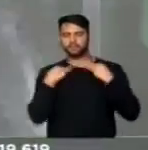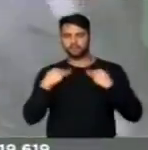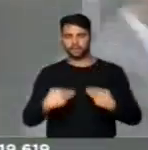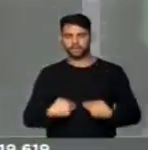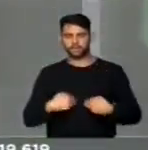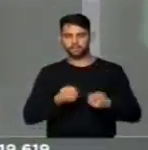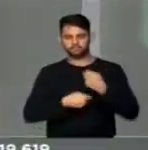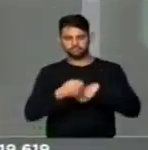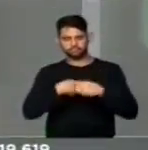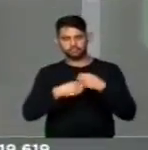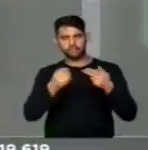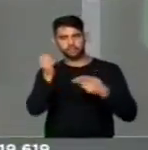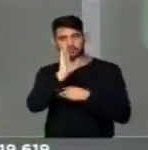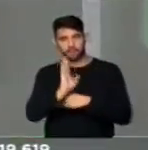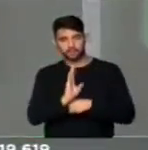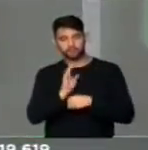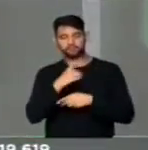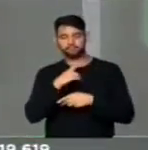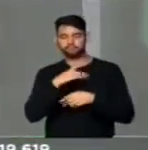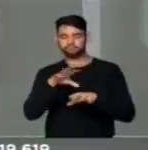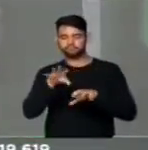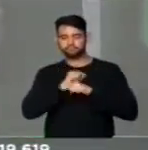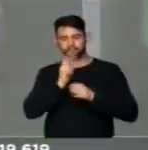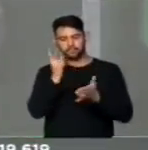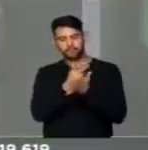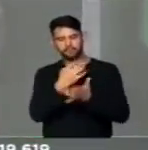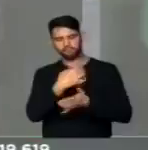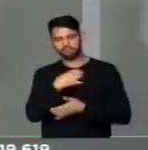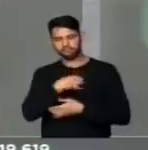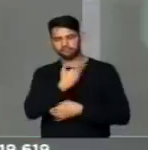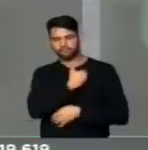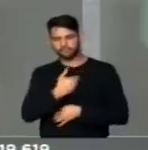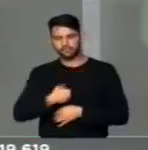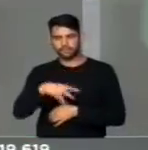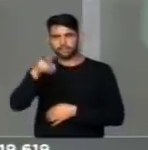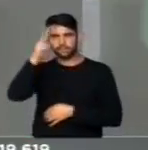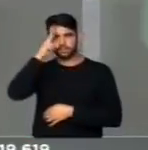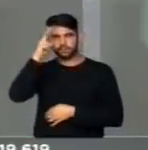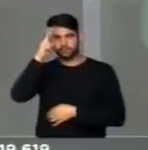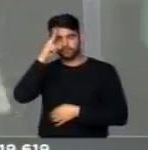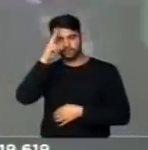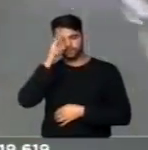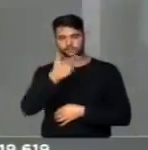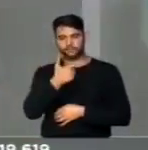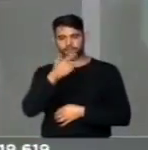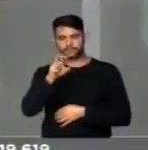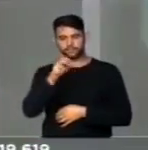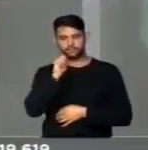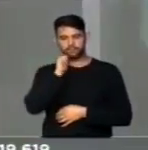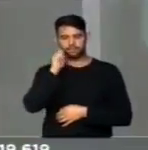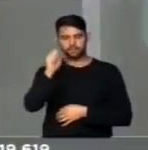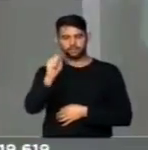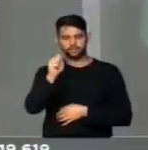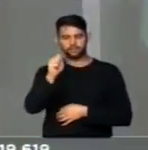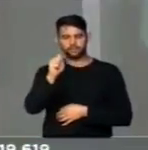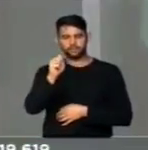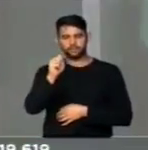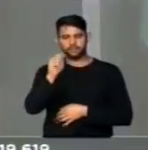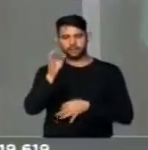moralidade administrativa. Imbuído do mesmo espírito público, nesta segunda-feira, 25 de abril,